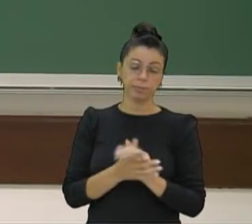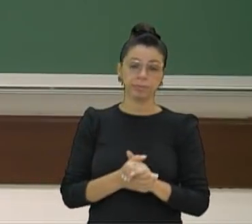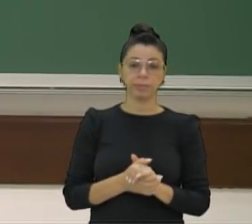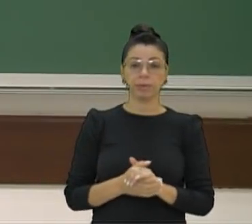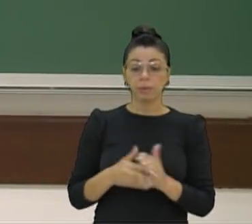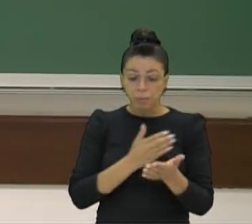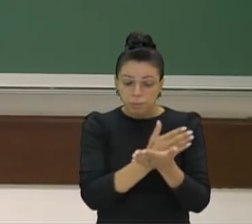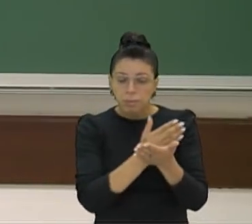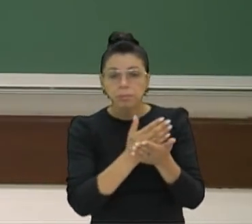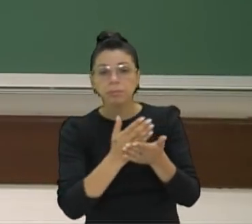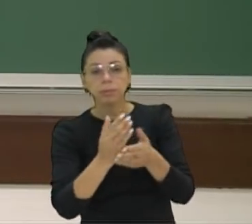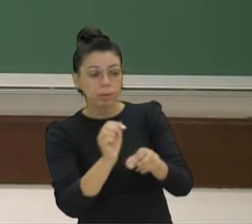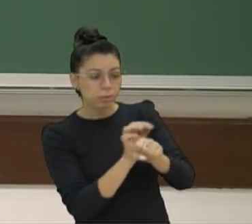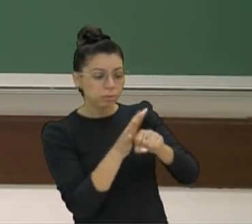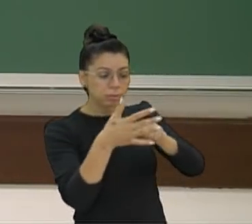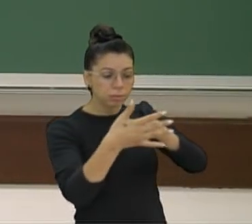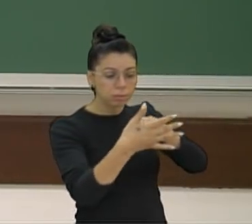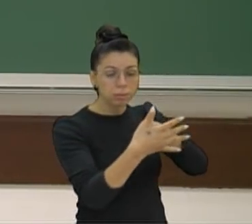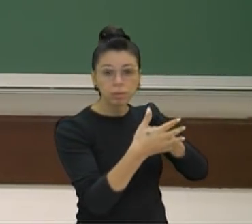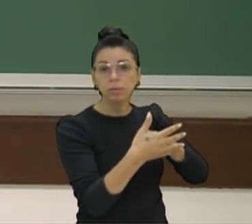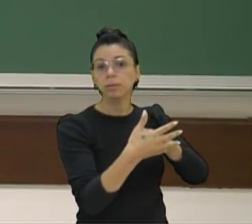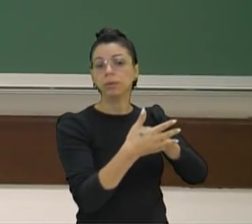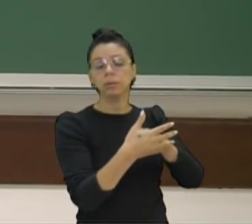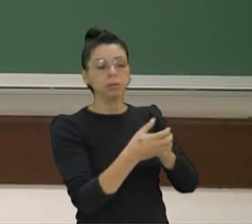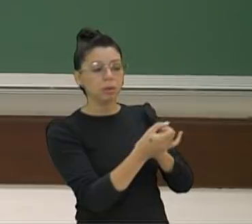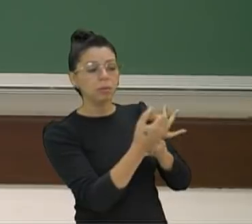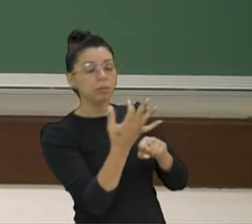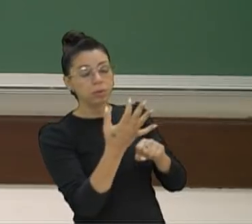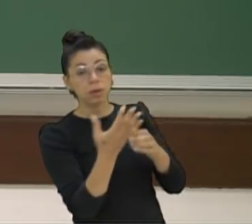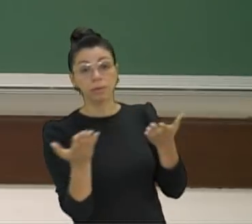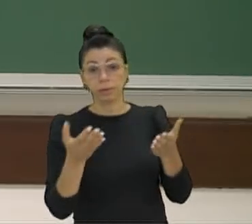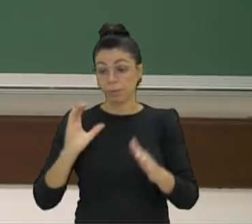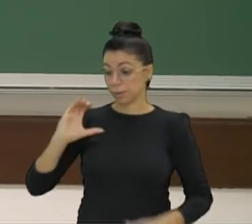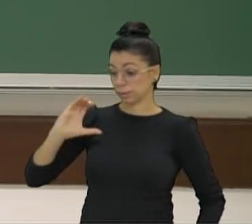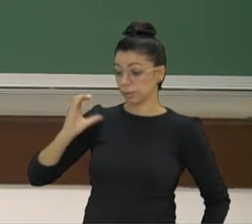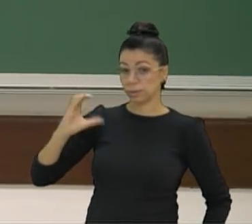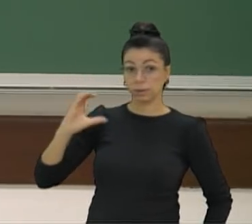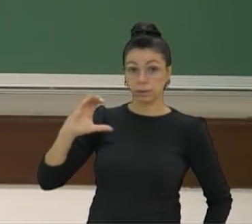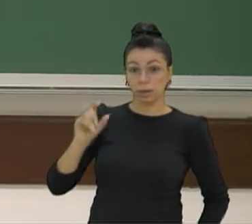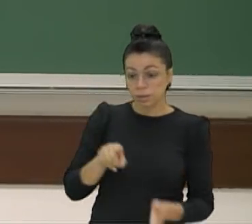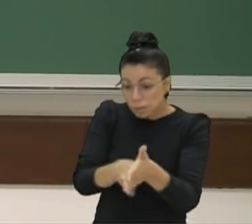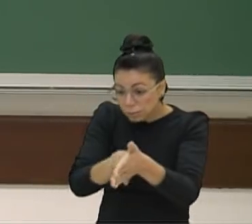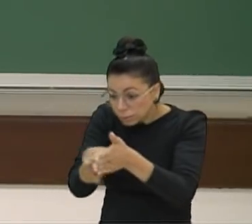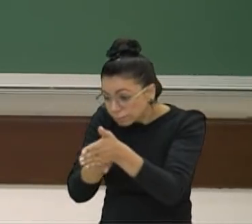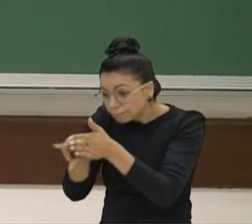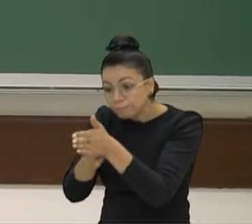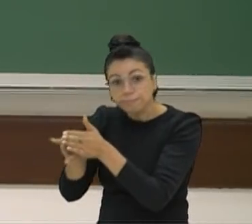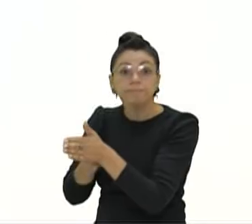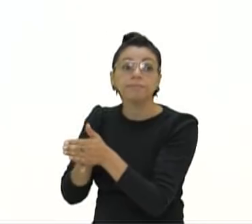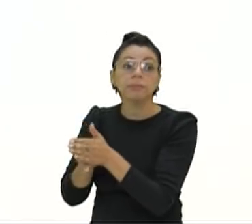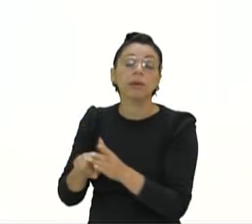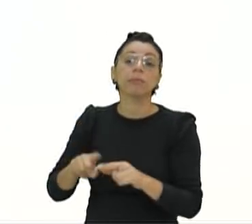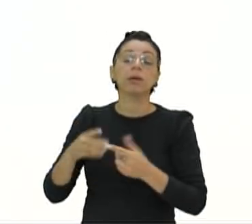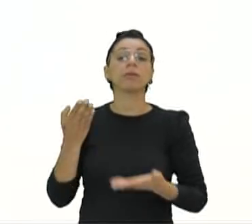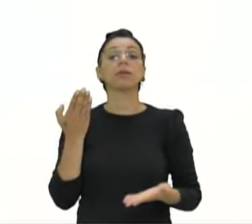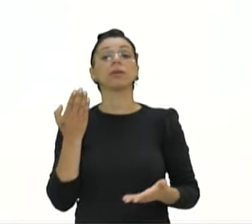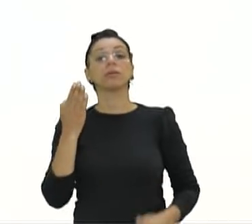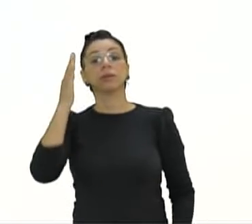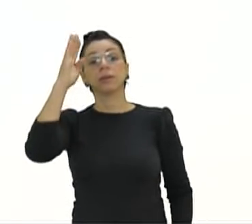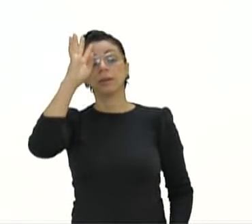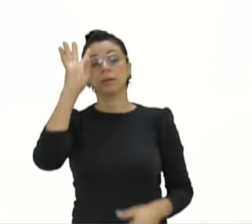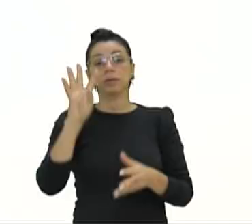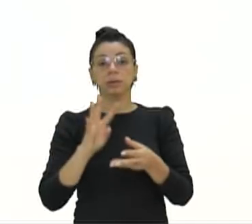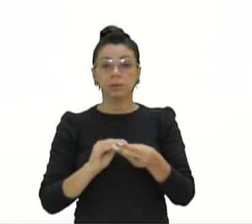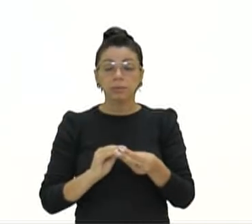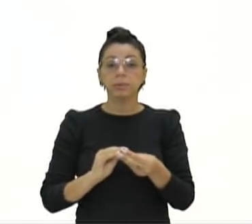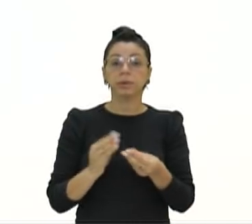esses sintomas, a gente sabia de alguns, então a ciência está produzindo conhecimento, né? Mas o que a gente sabe até agora é que os